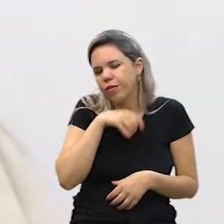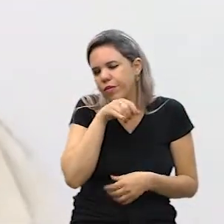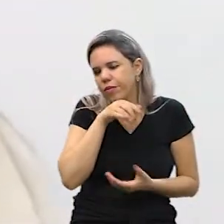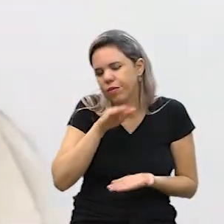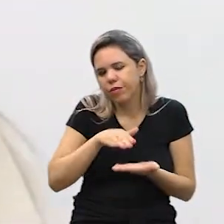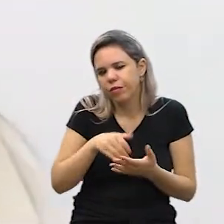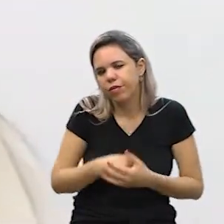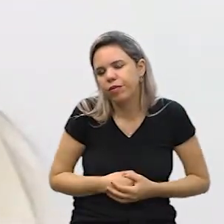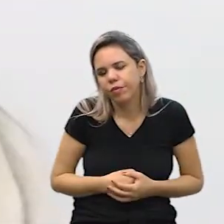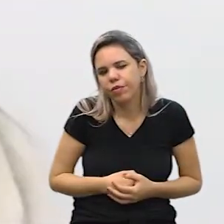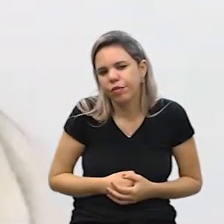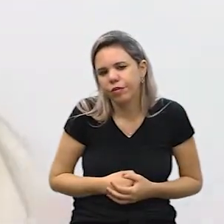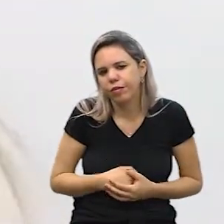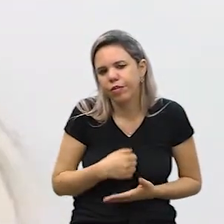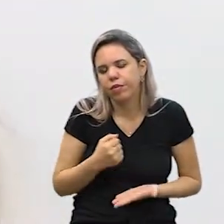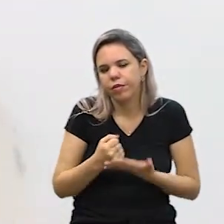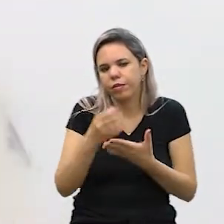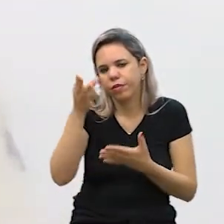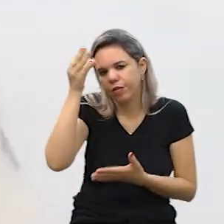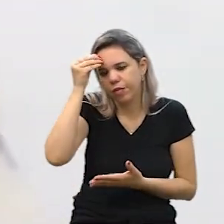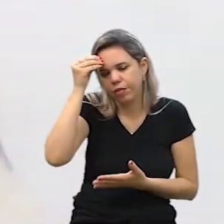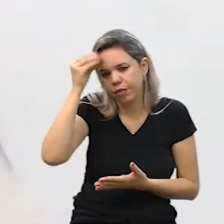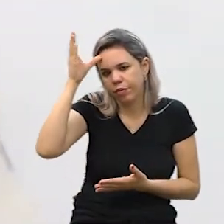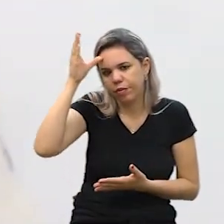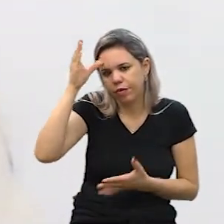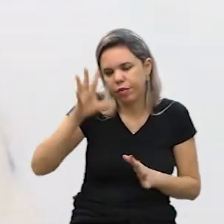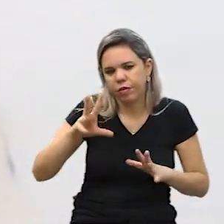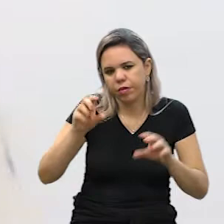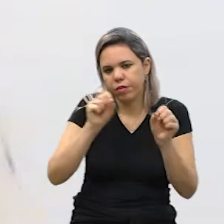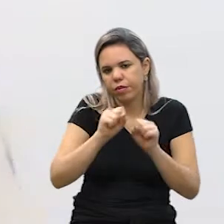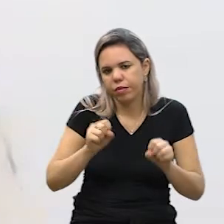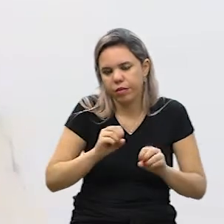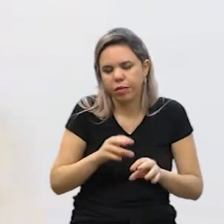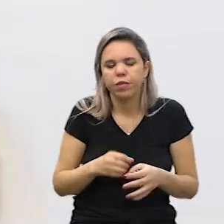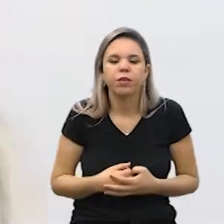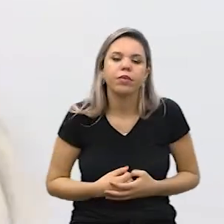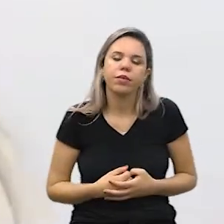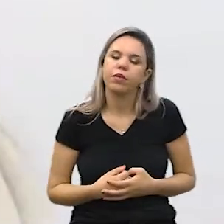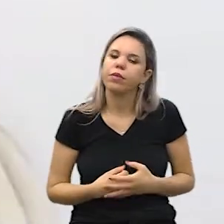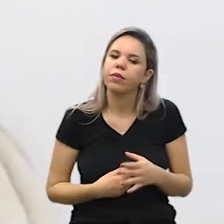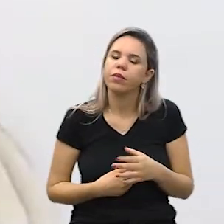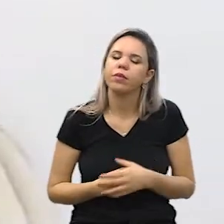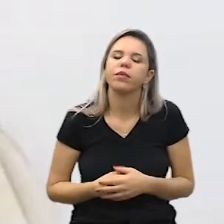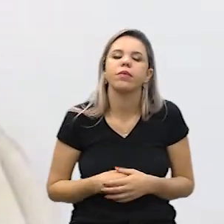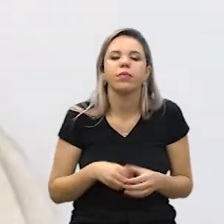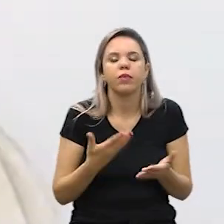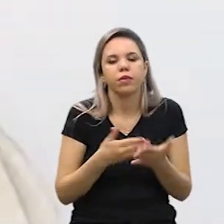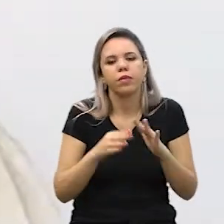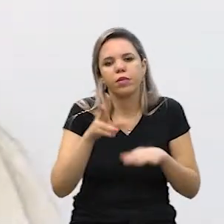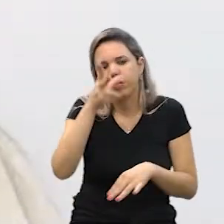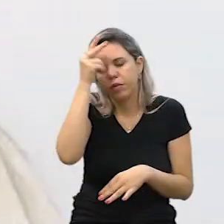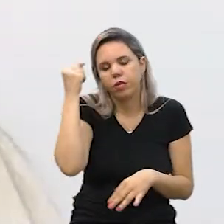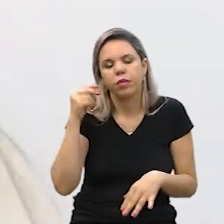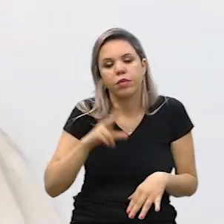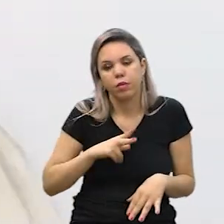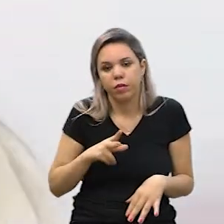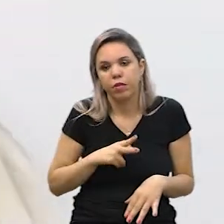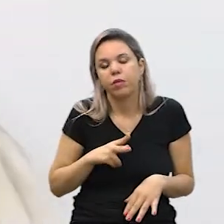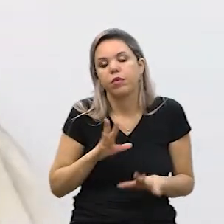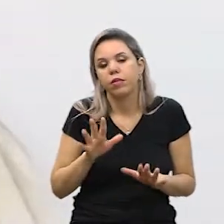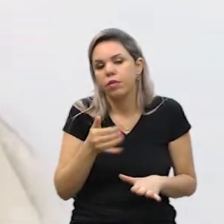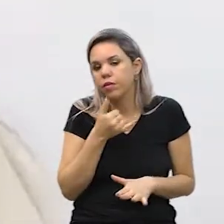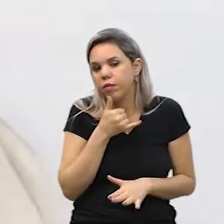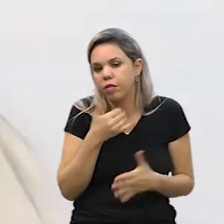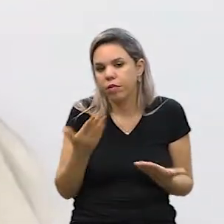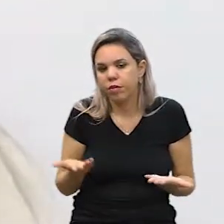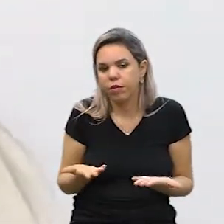bichinhos, enfim. E isso agrega muito a todos os sistemas de ensino, né? Tanto o ensino público quanto o ensino privado. Mas, infelizmente,